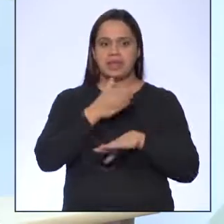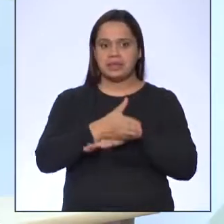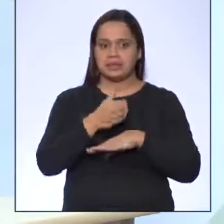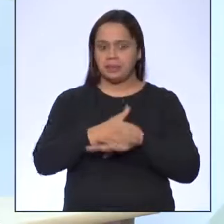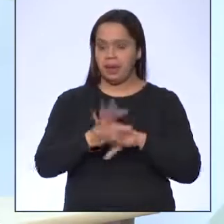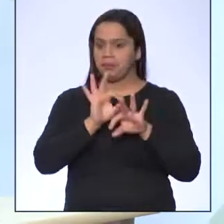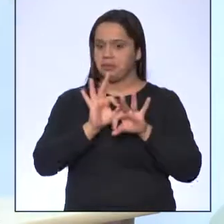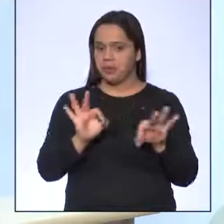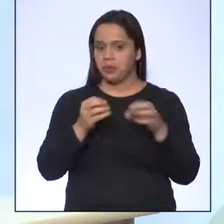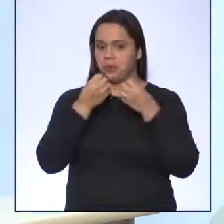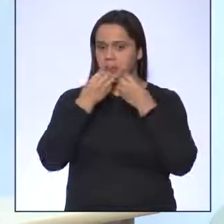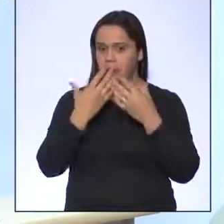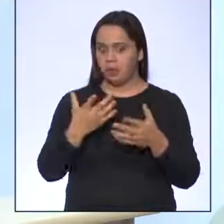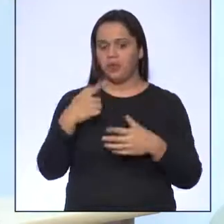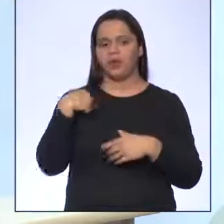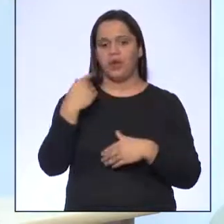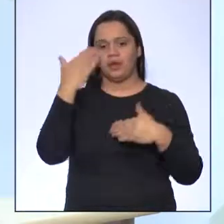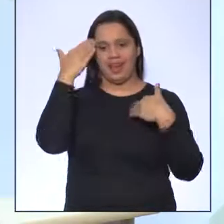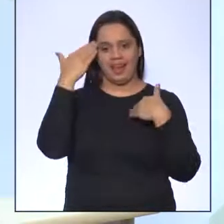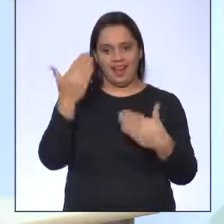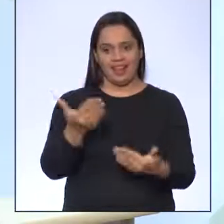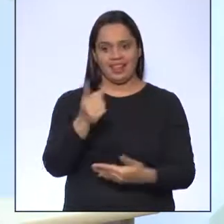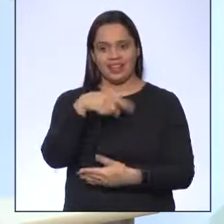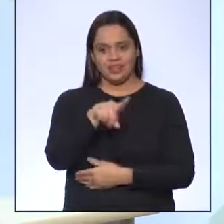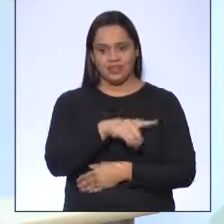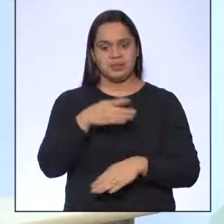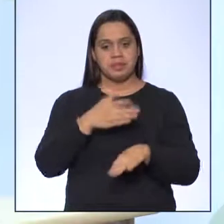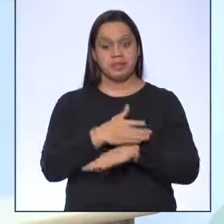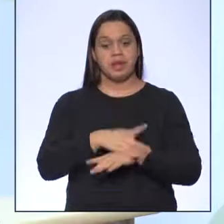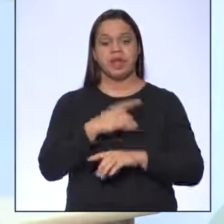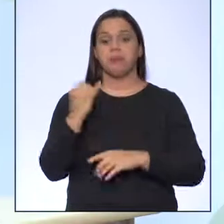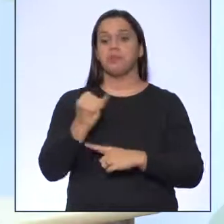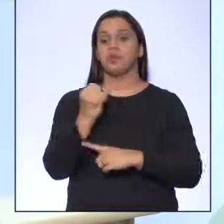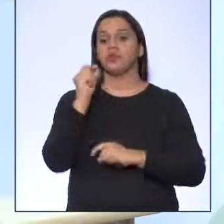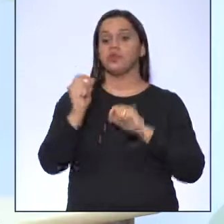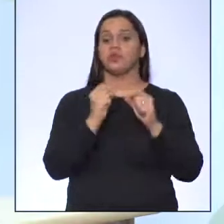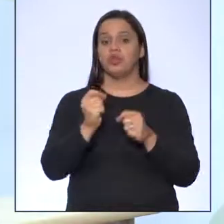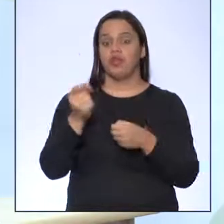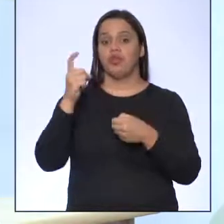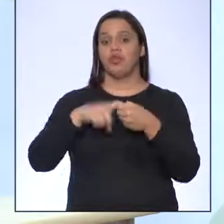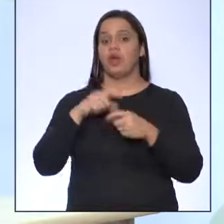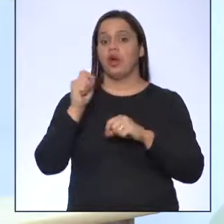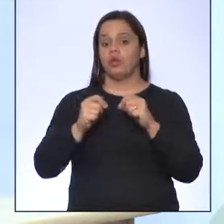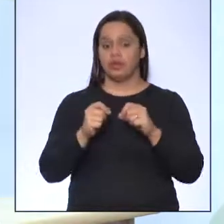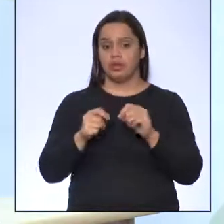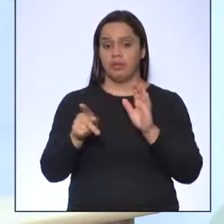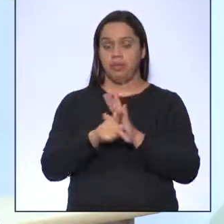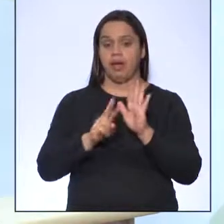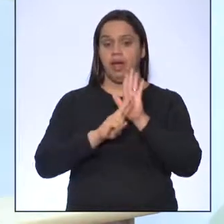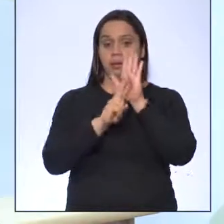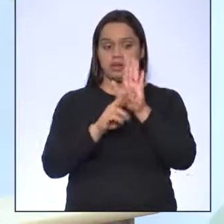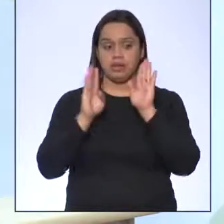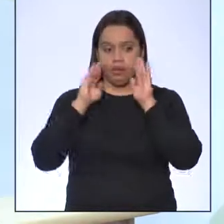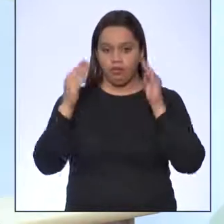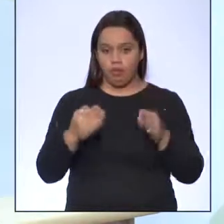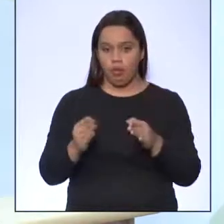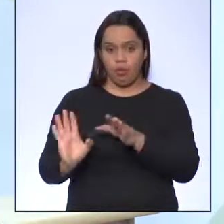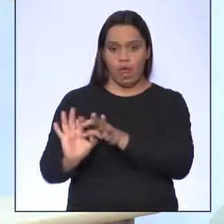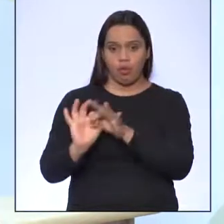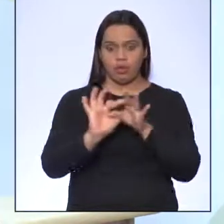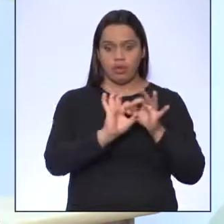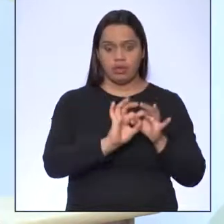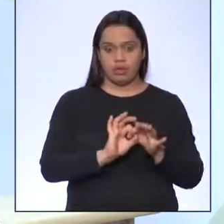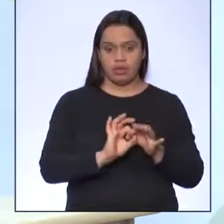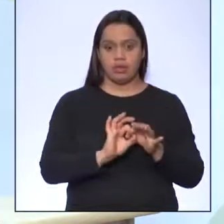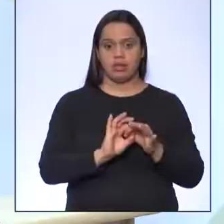no nosso bate-papo, então a gente agradece muito. É importante a gente voltar para a anamorfose, né, para contextualizar